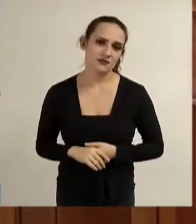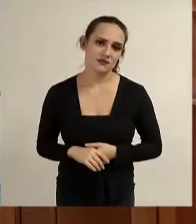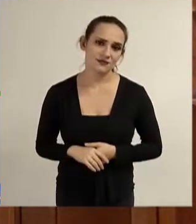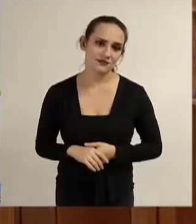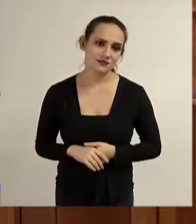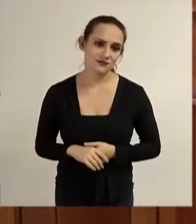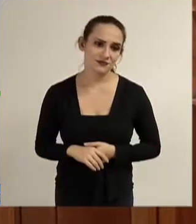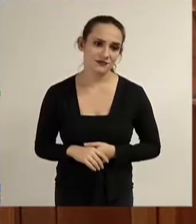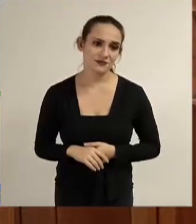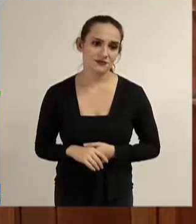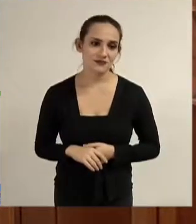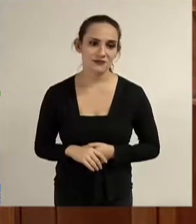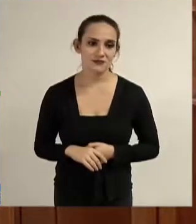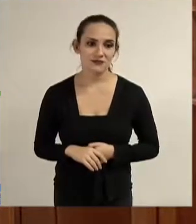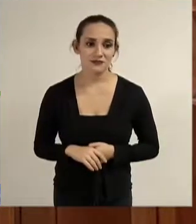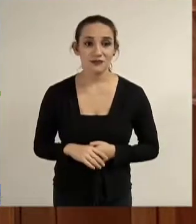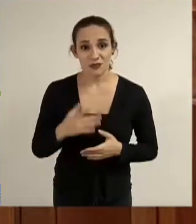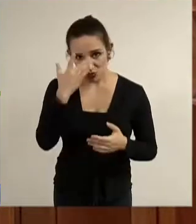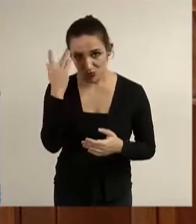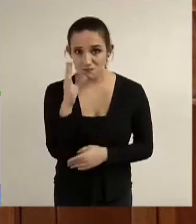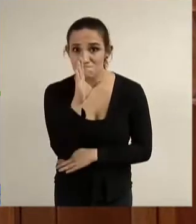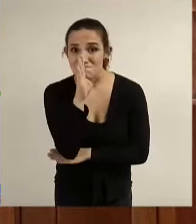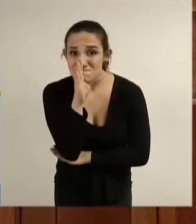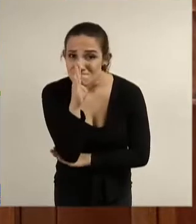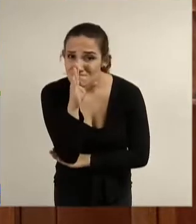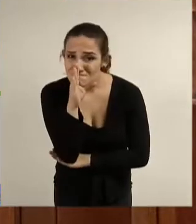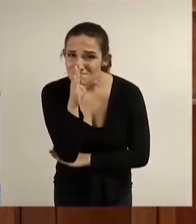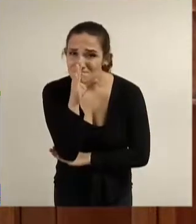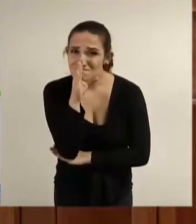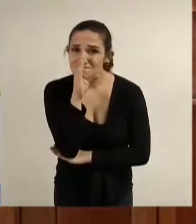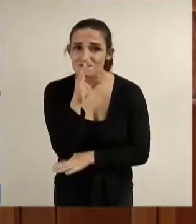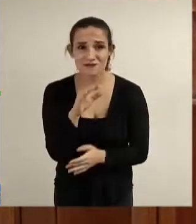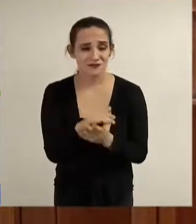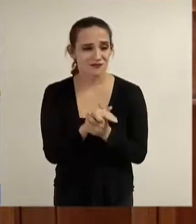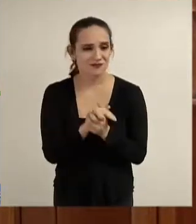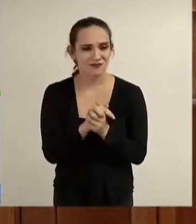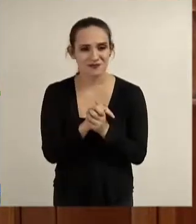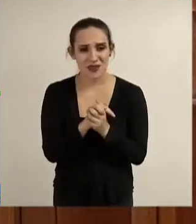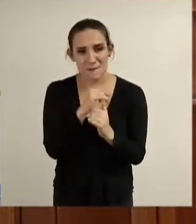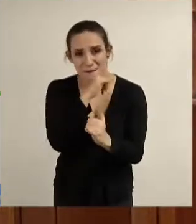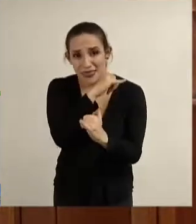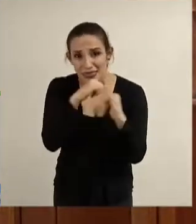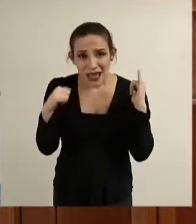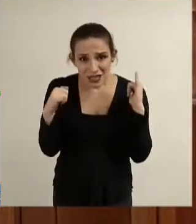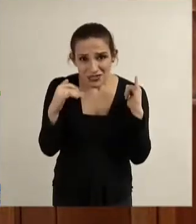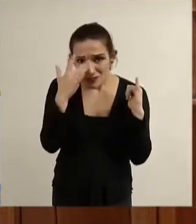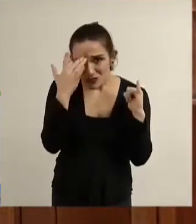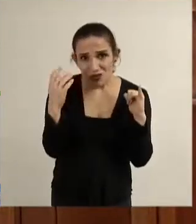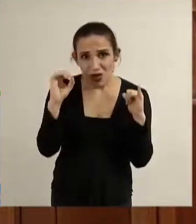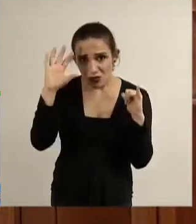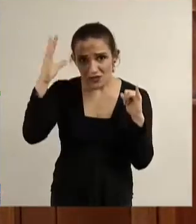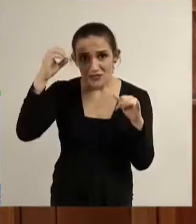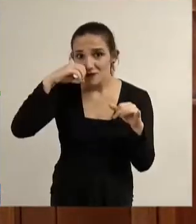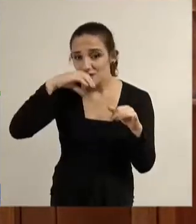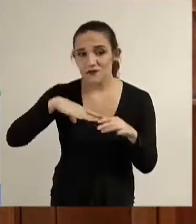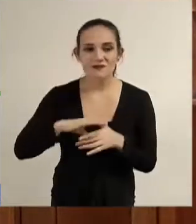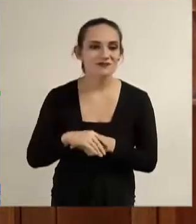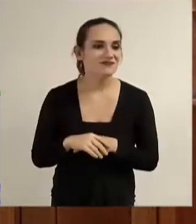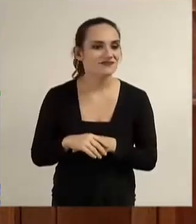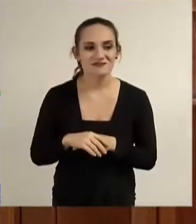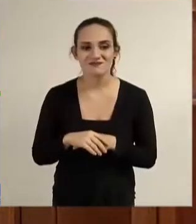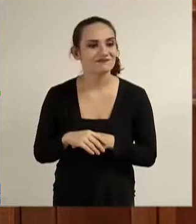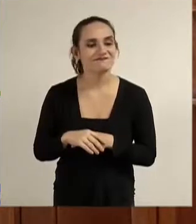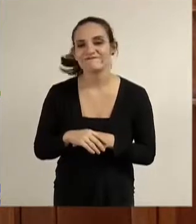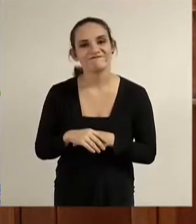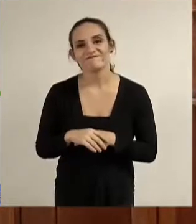da metade das mulheres procuram algum tipo de ajuda, ou seja, menos da metade, deputado Pedro Kemp, menos da metade das mulheres